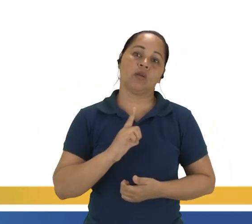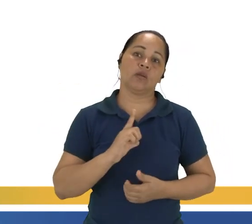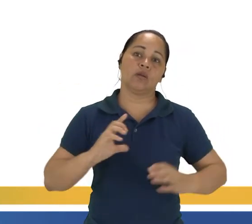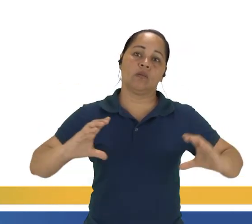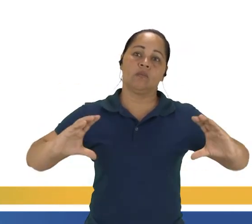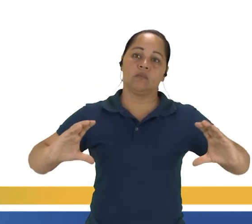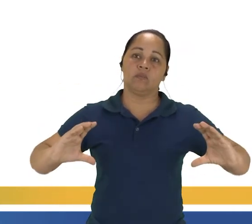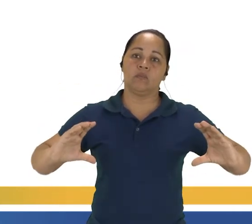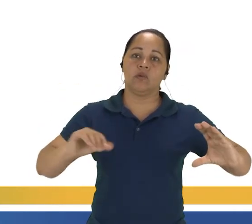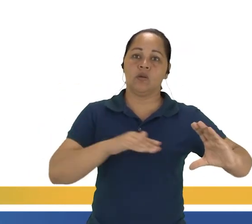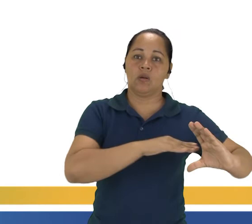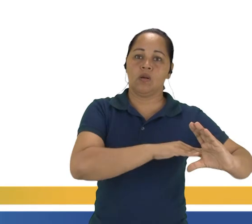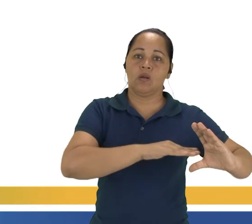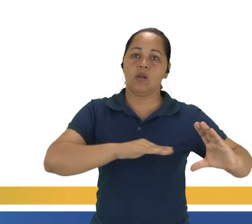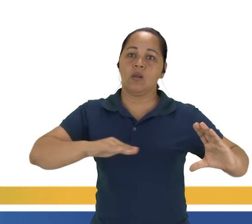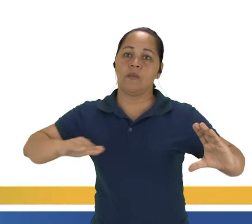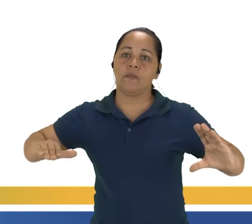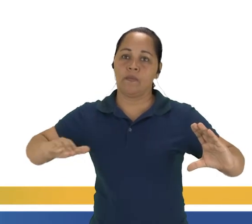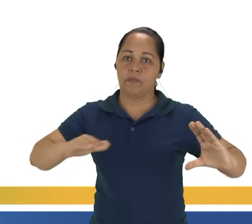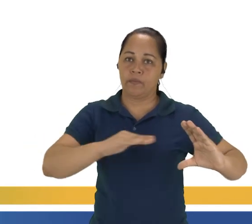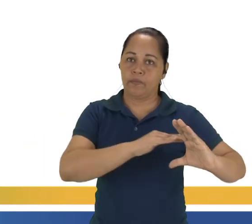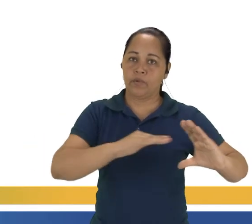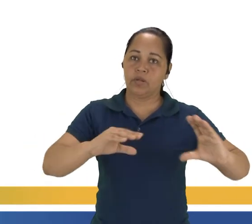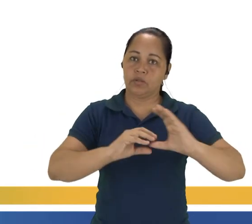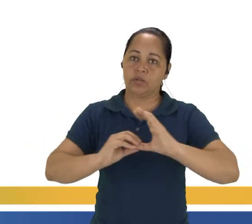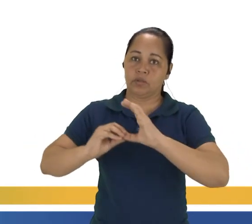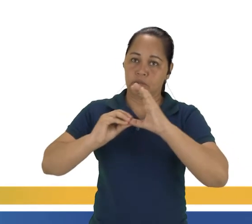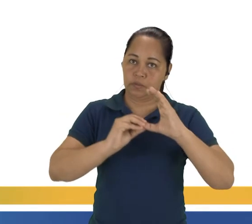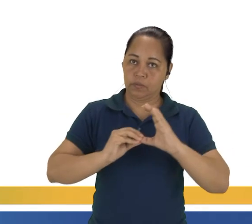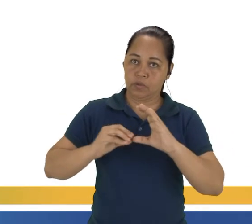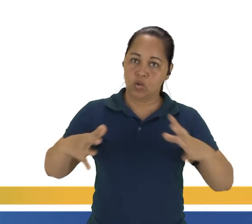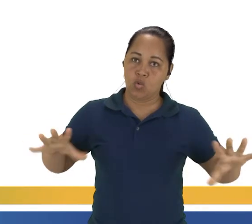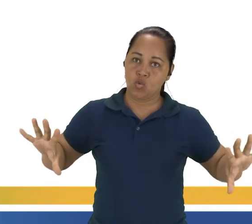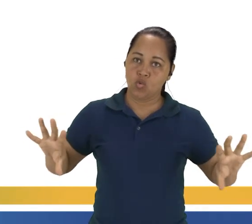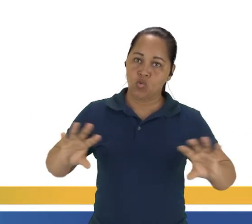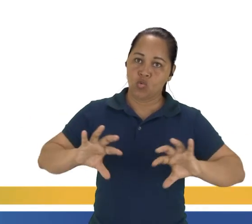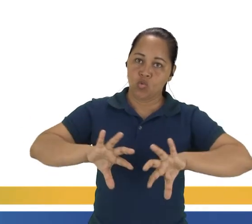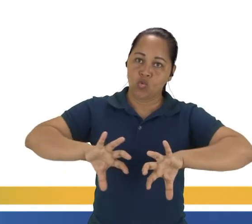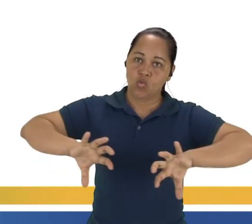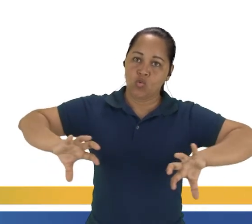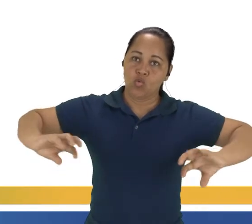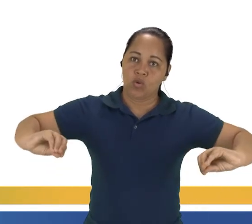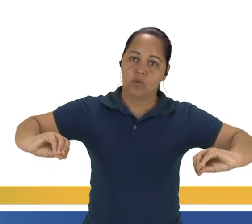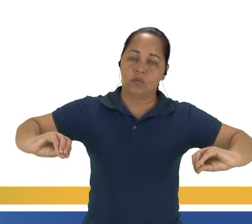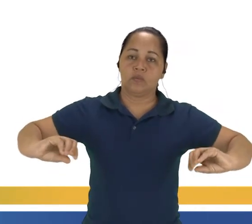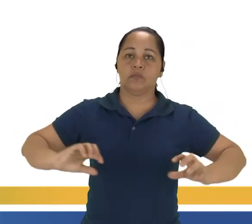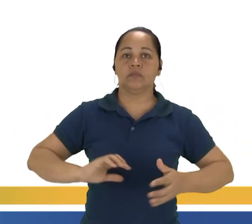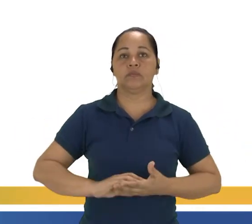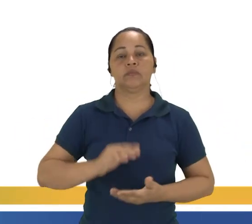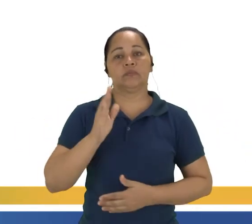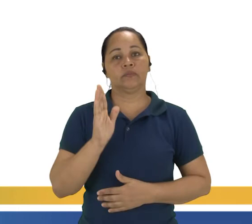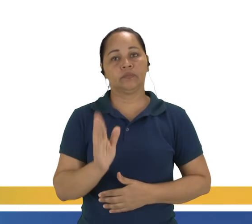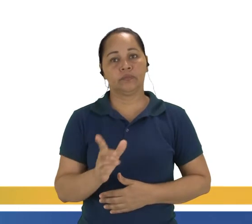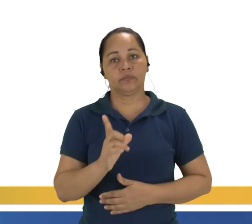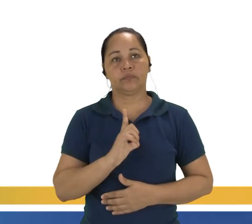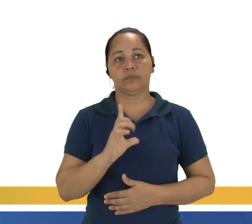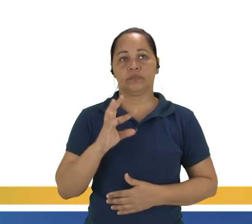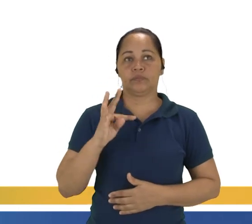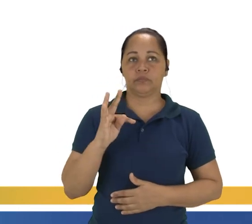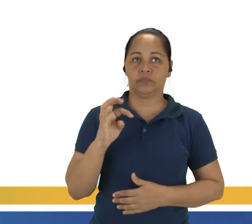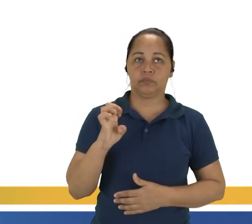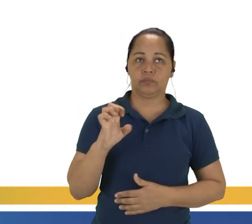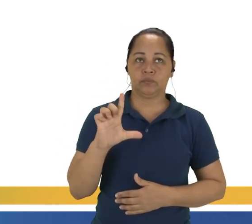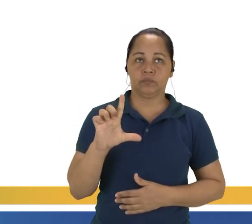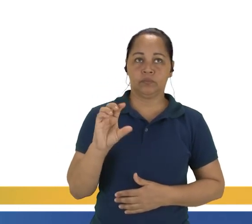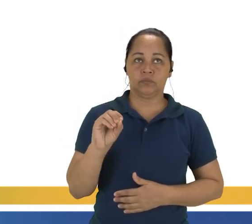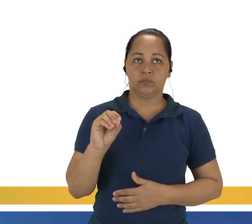parte equatorial da célula, tá bom? Então ela vai arrastar para os polos. No final nós temos o telófase, né? Telo de